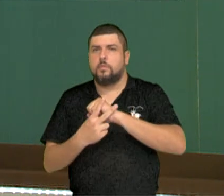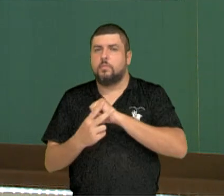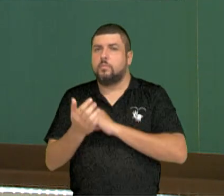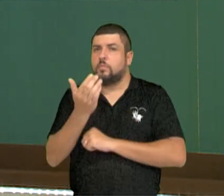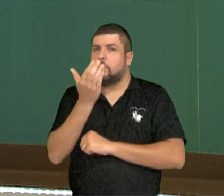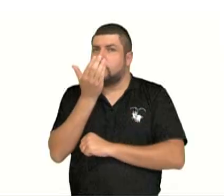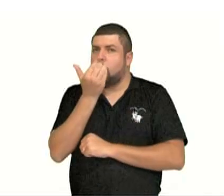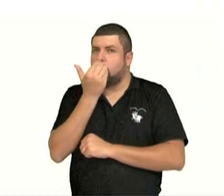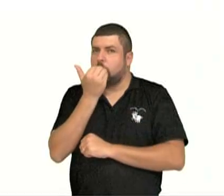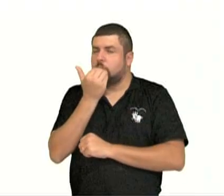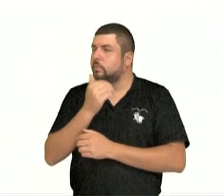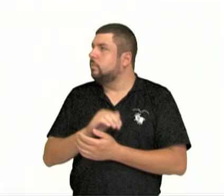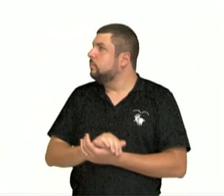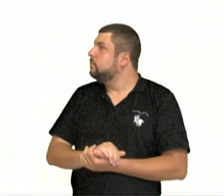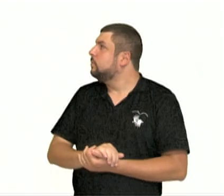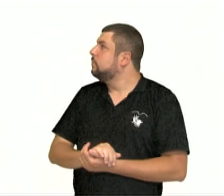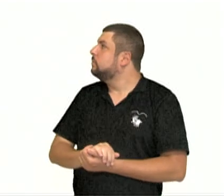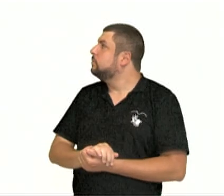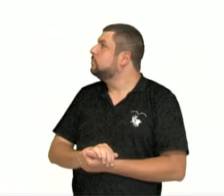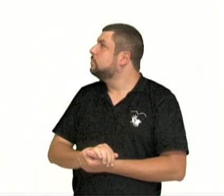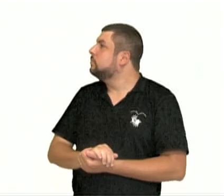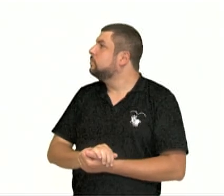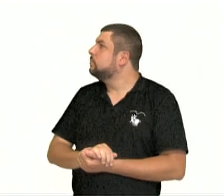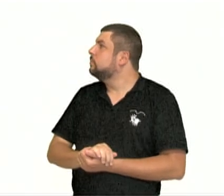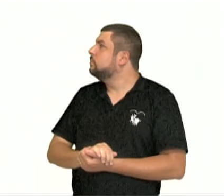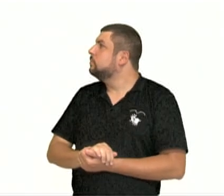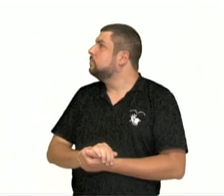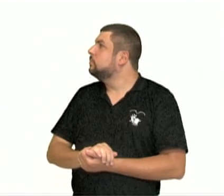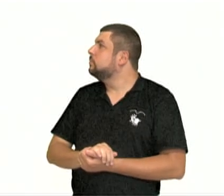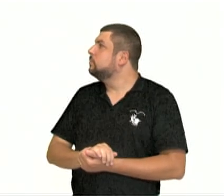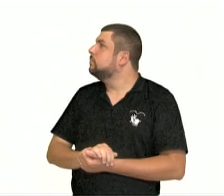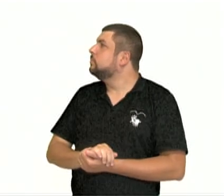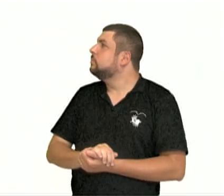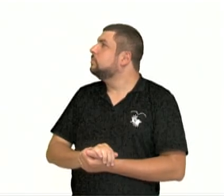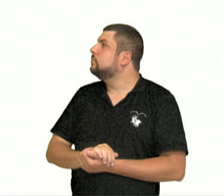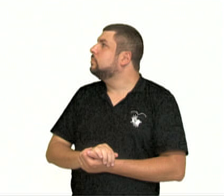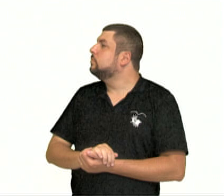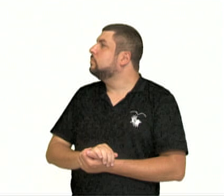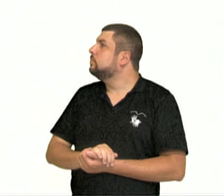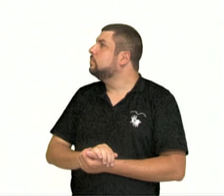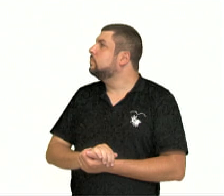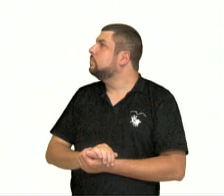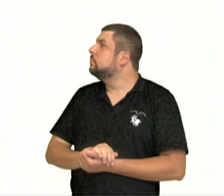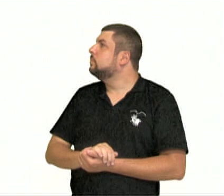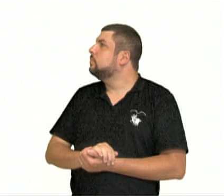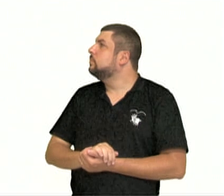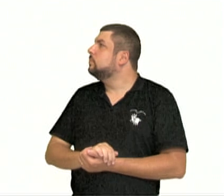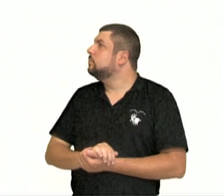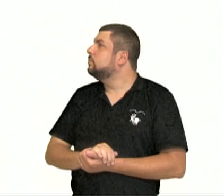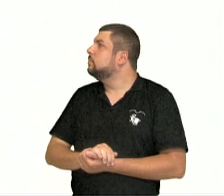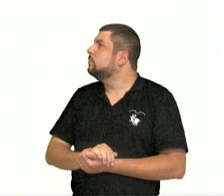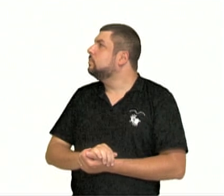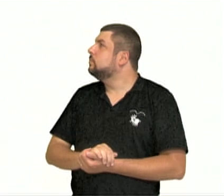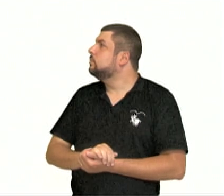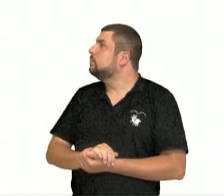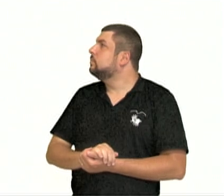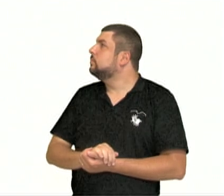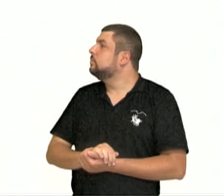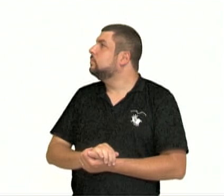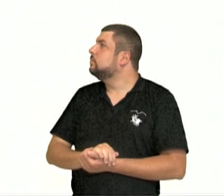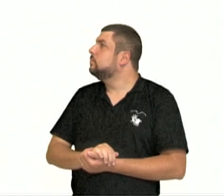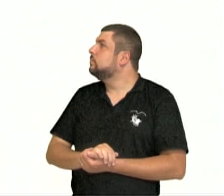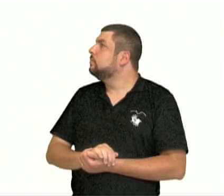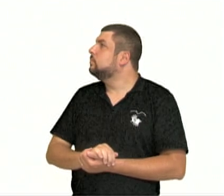no imperativo negativo, no comas tu, no coma usted, no comamos, para nós